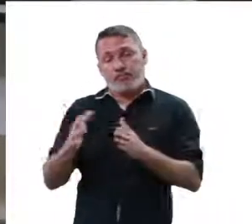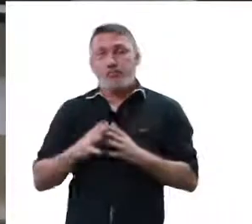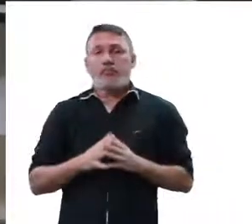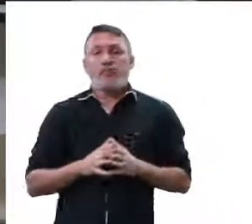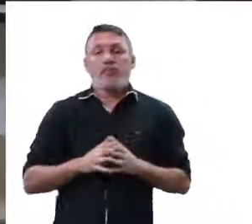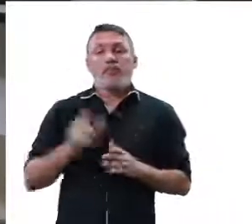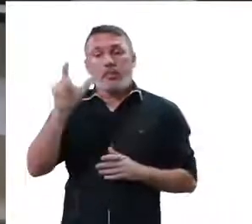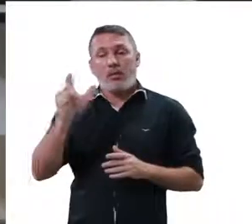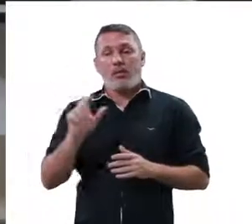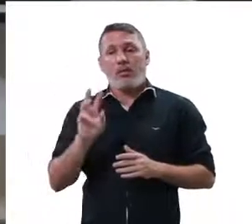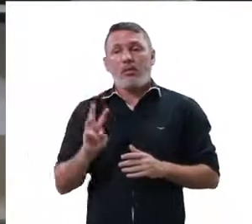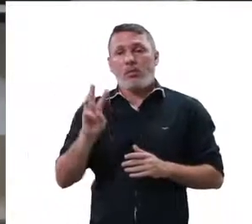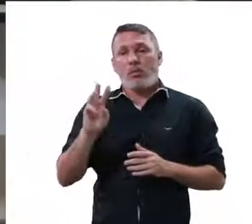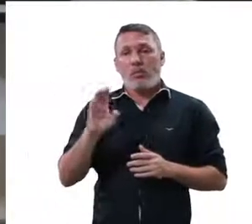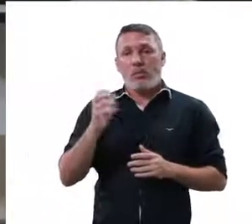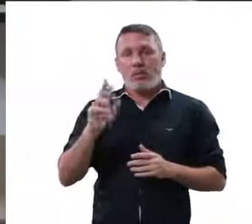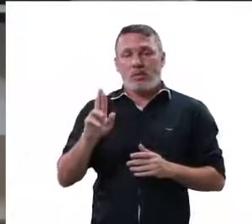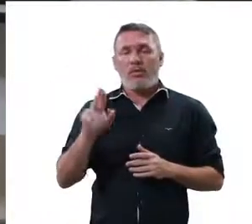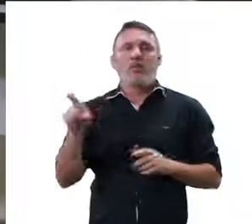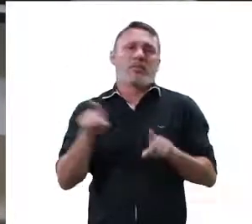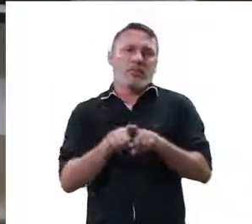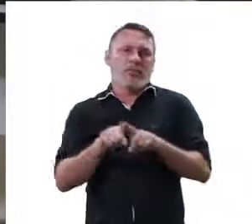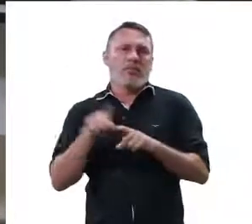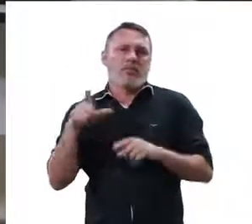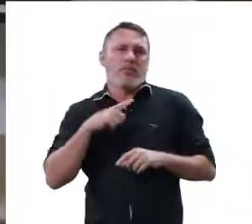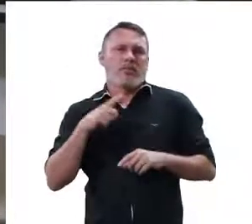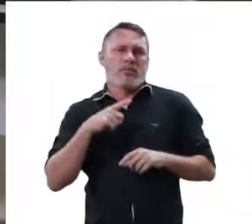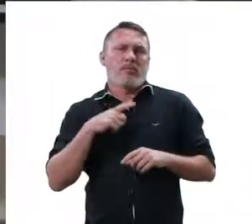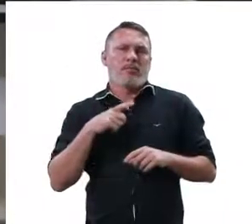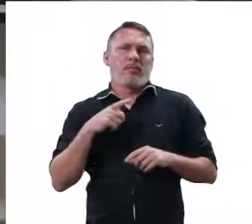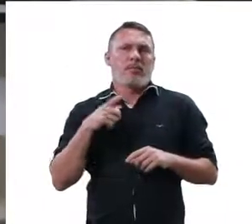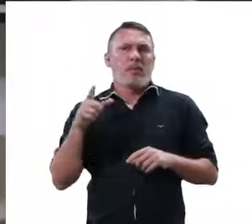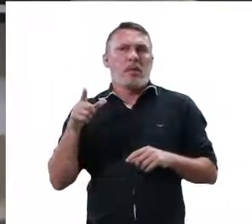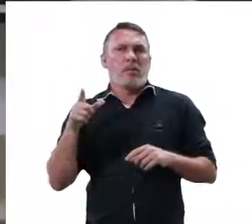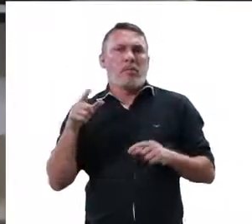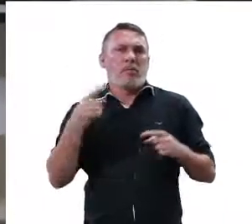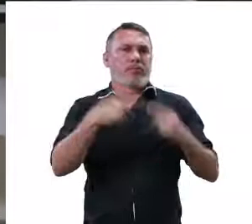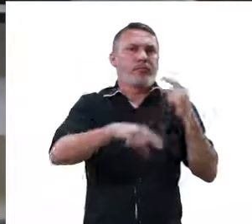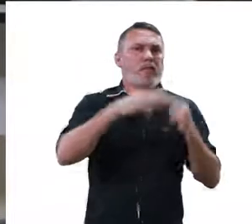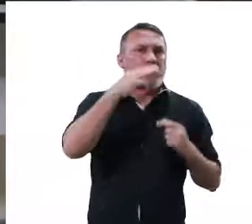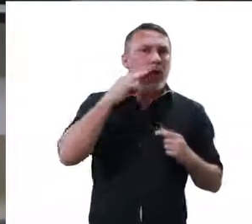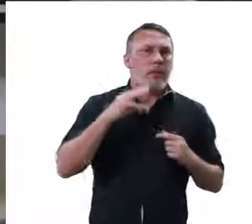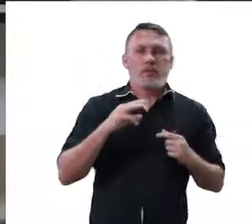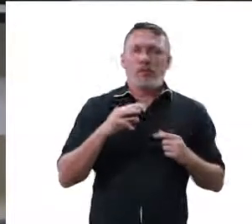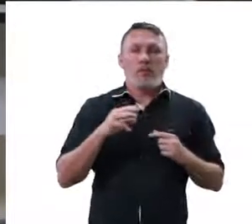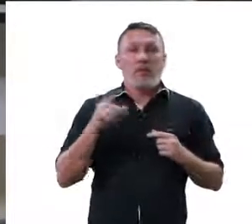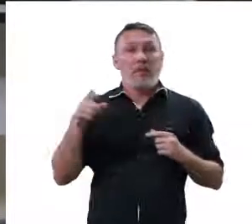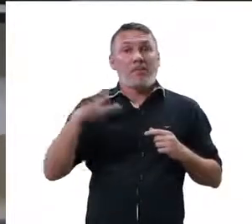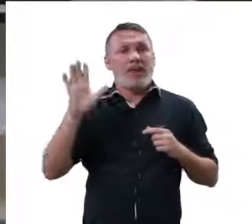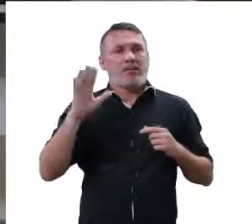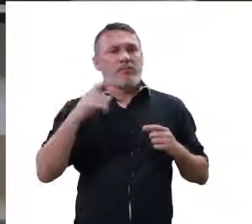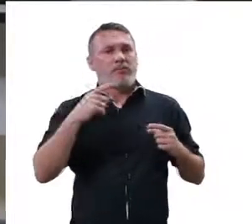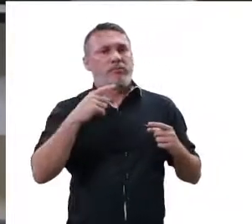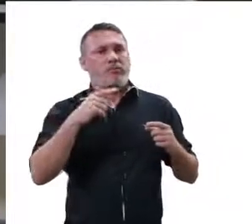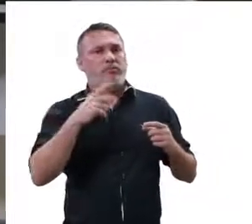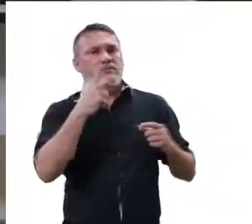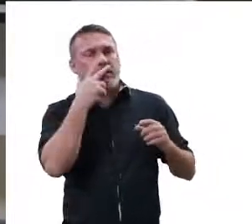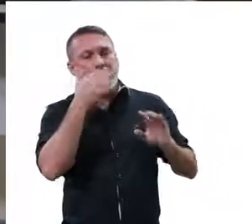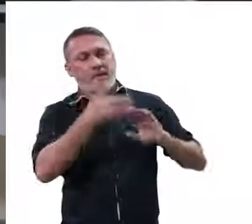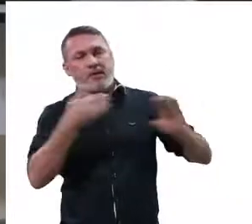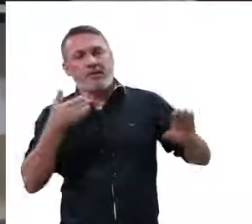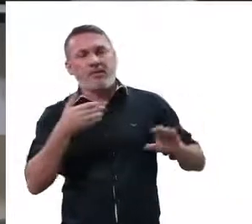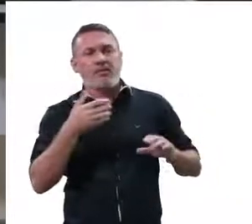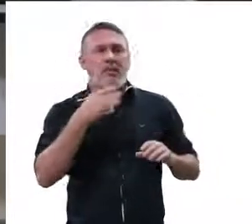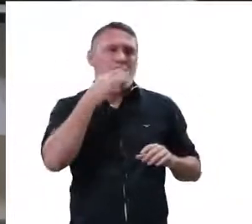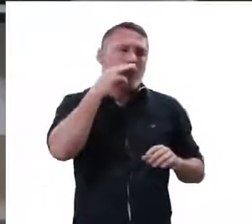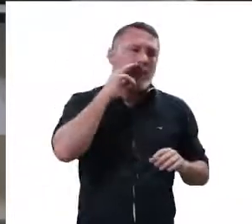aí, ele também escapando, aí, não tanto ao Marx, né? Mas principalmente ao Durkheim e ao